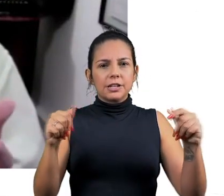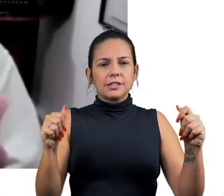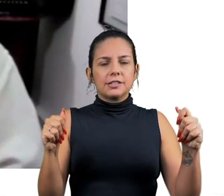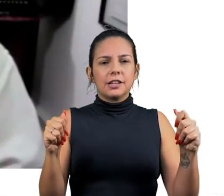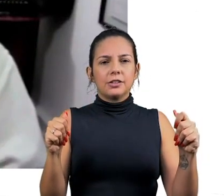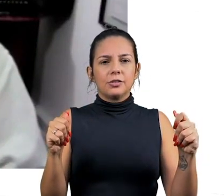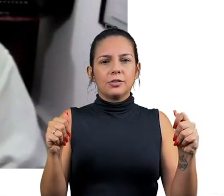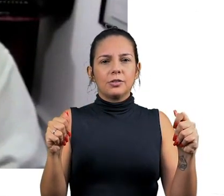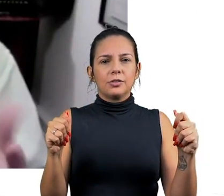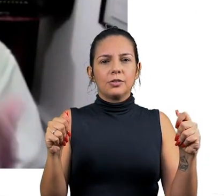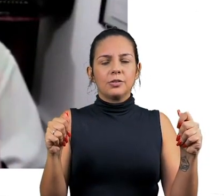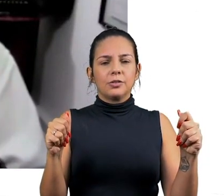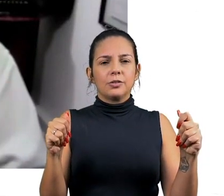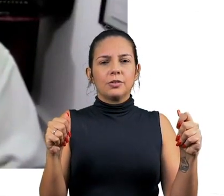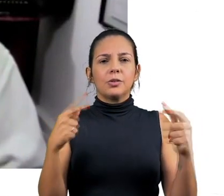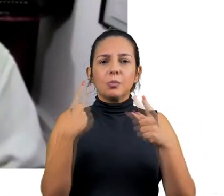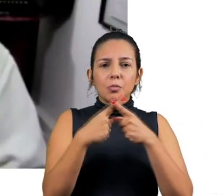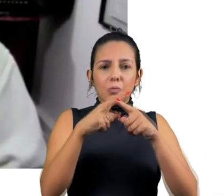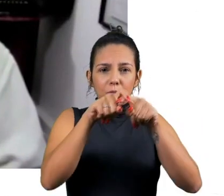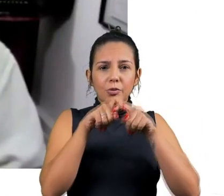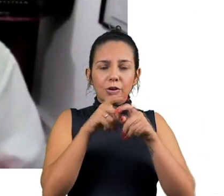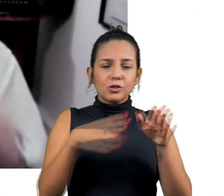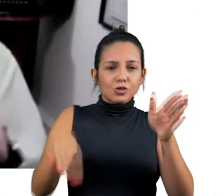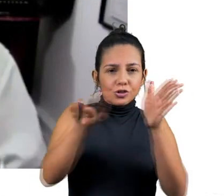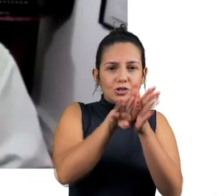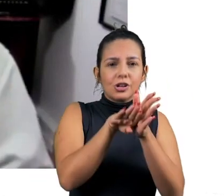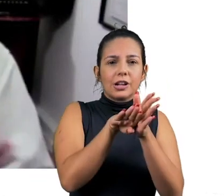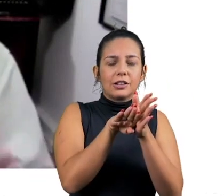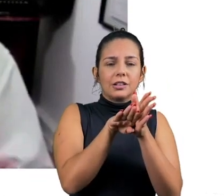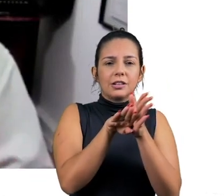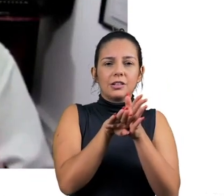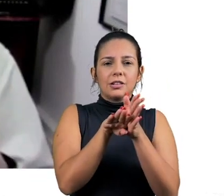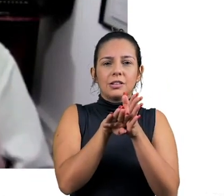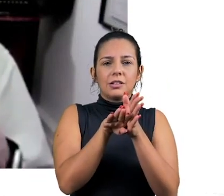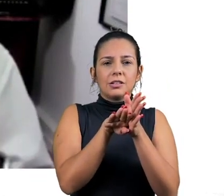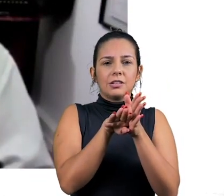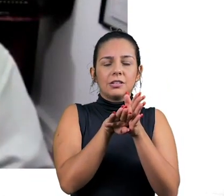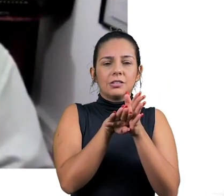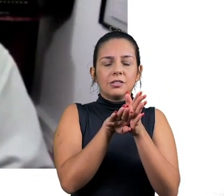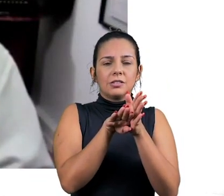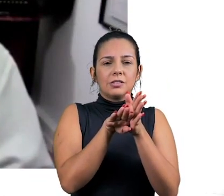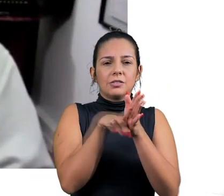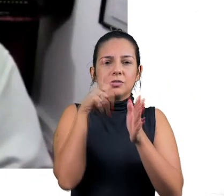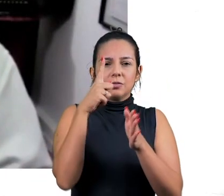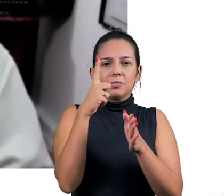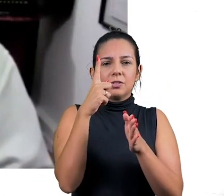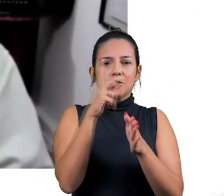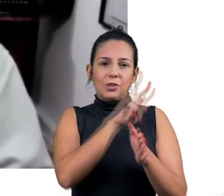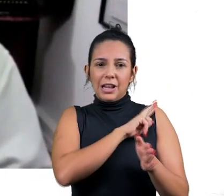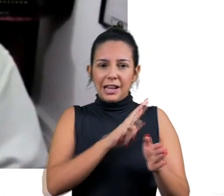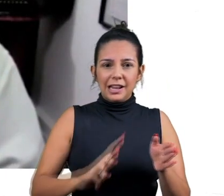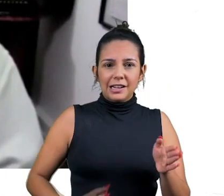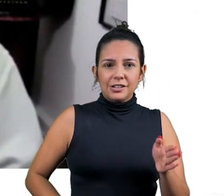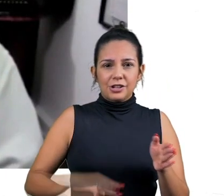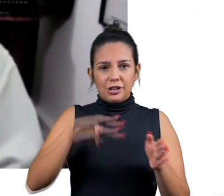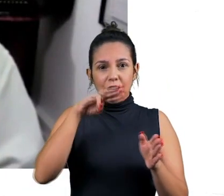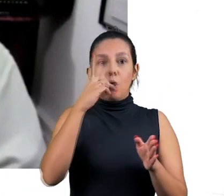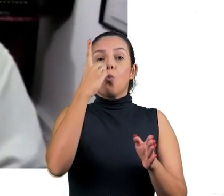brumas, né? Por causa da chegada aí no caso, de uma religião